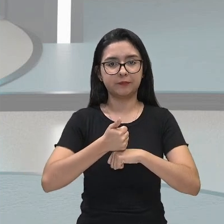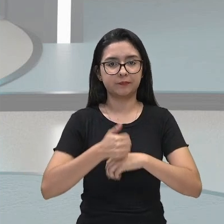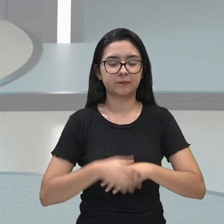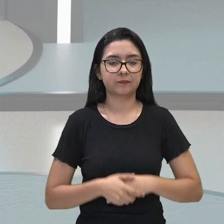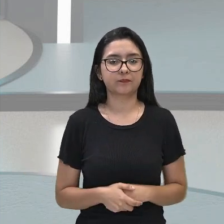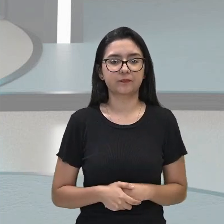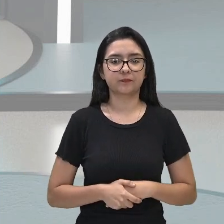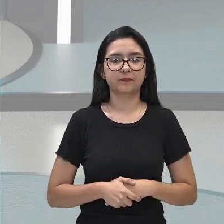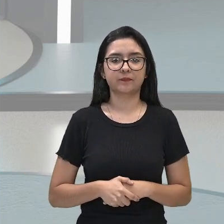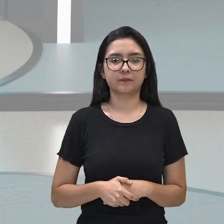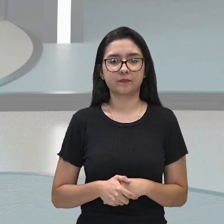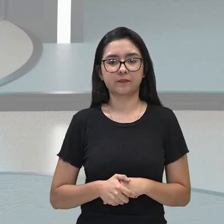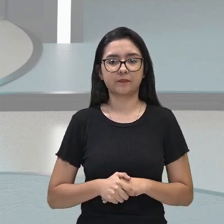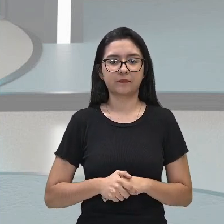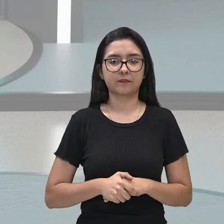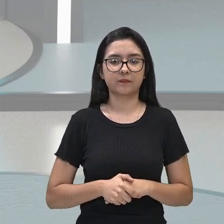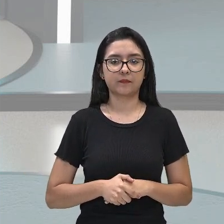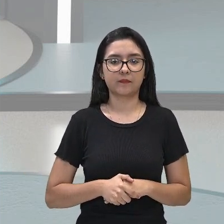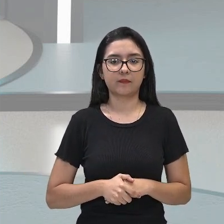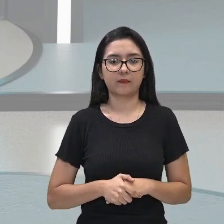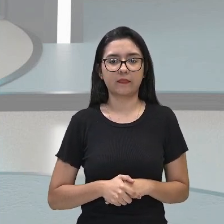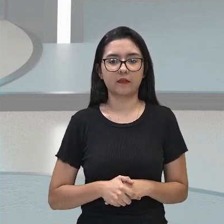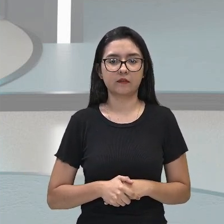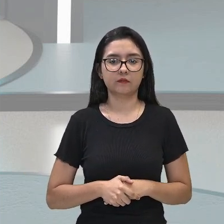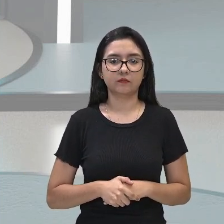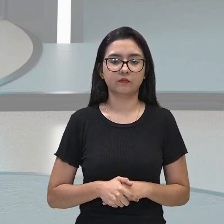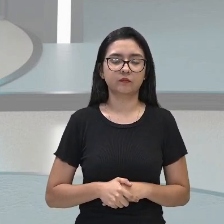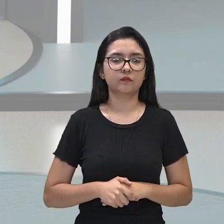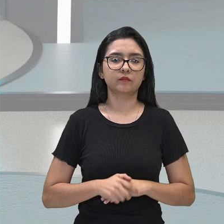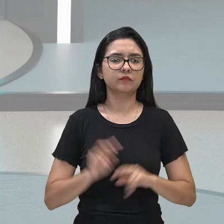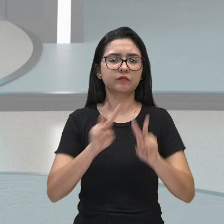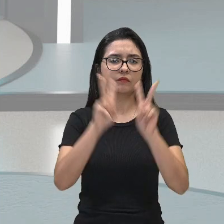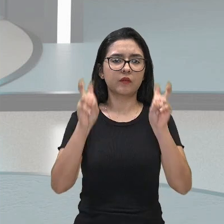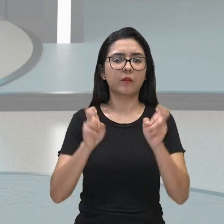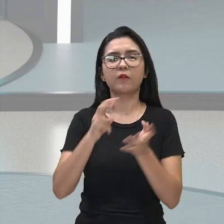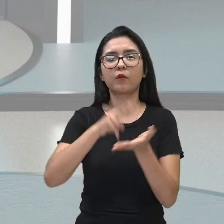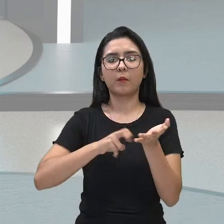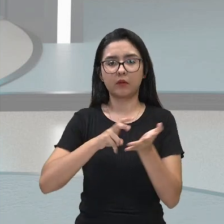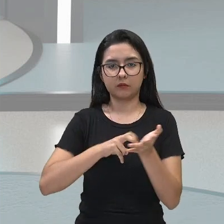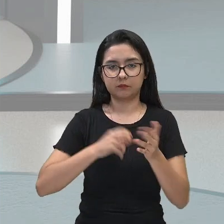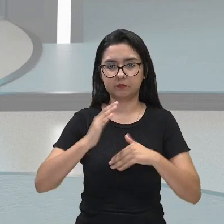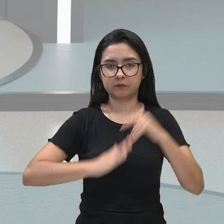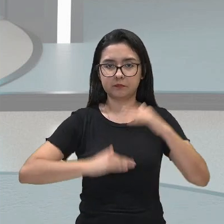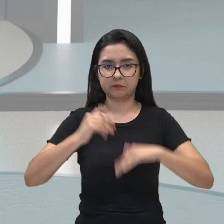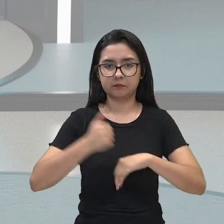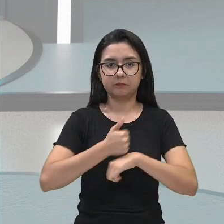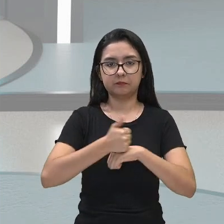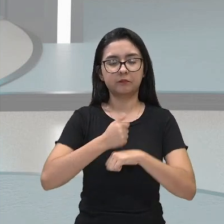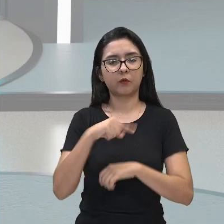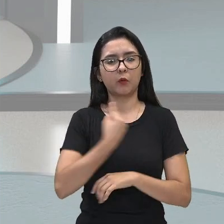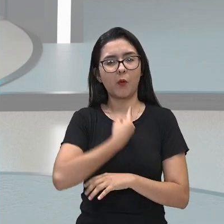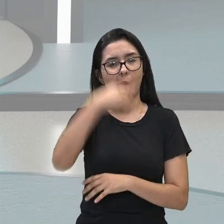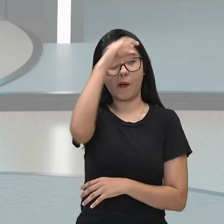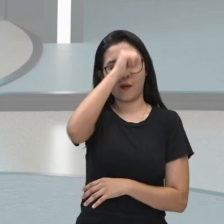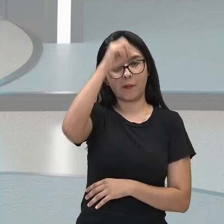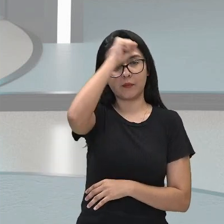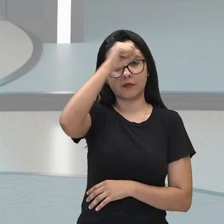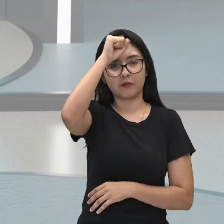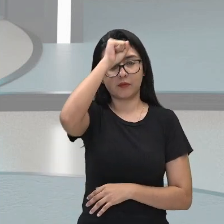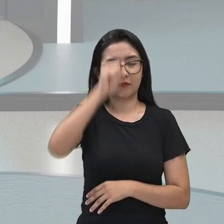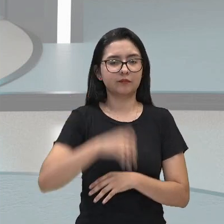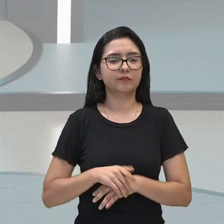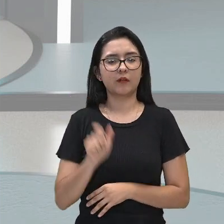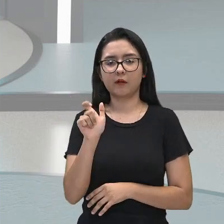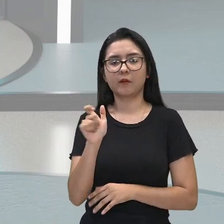profissões. Tema, de vocabulário. Então, vamos aprender muitas